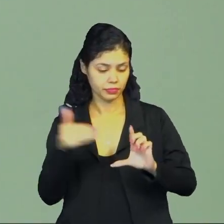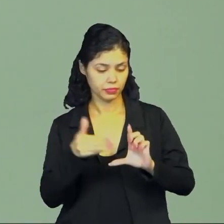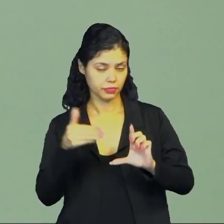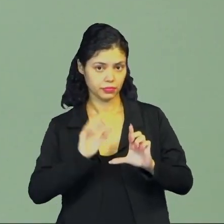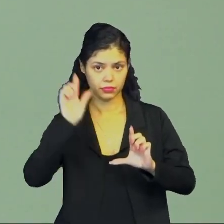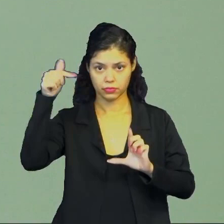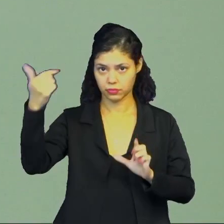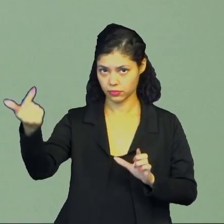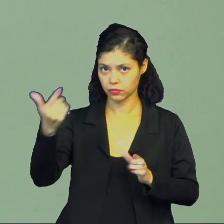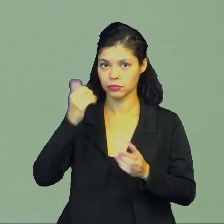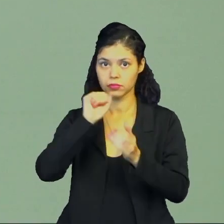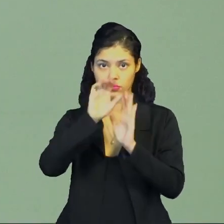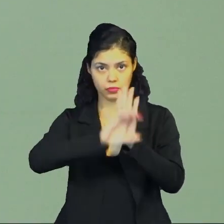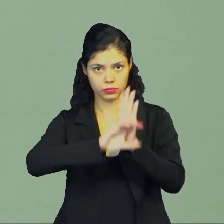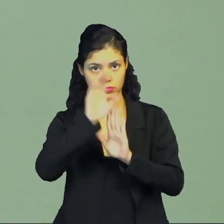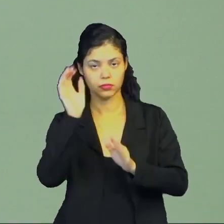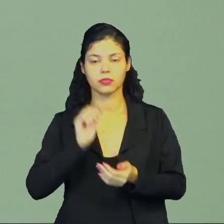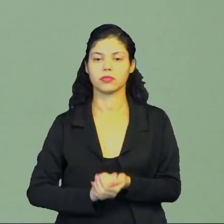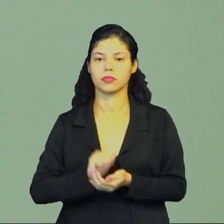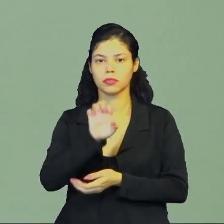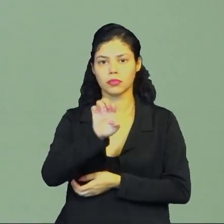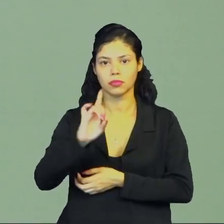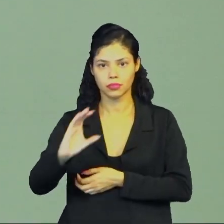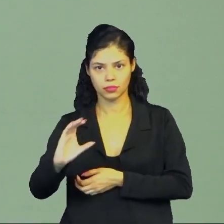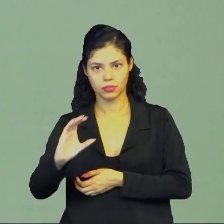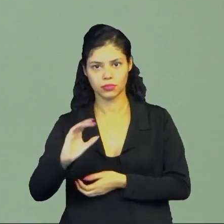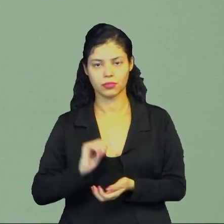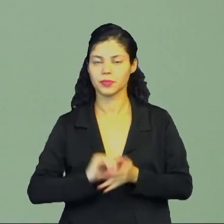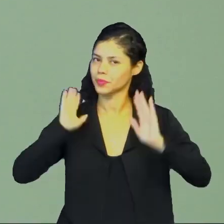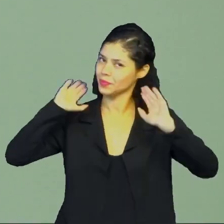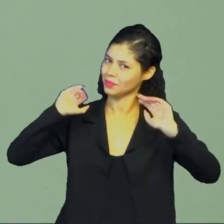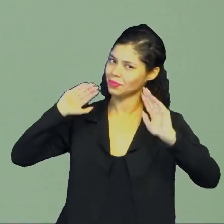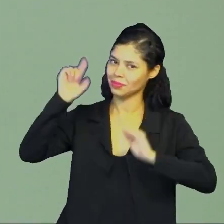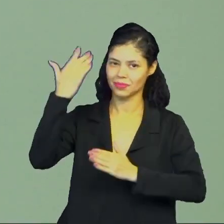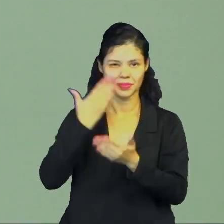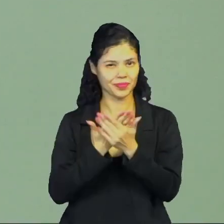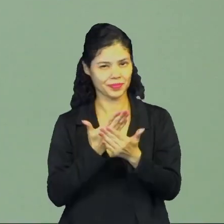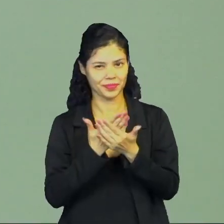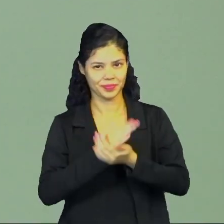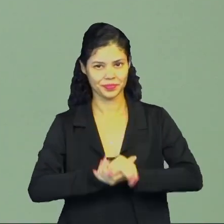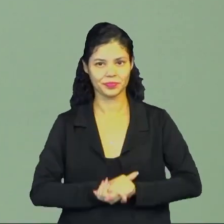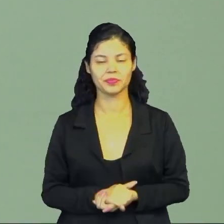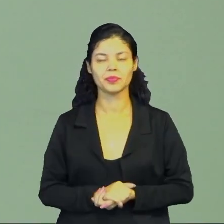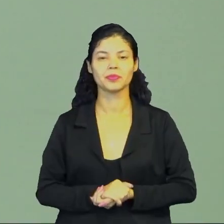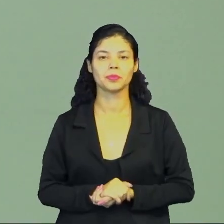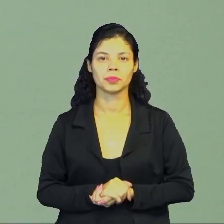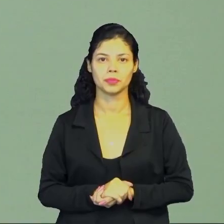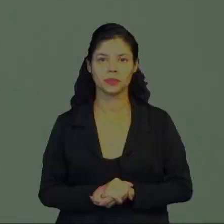acesso a esse e demais conteúdos, acesse a plataforma Eduque. Até a próxima aula. Tchau, tchau!